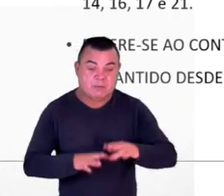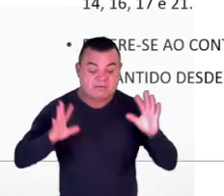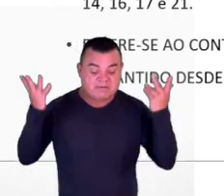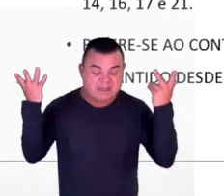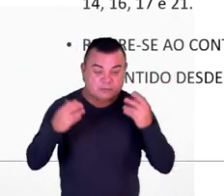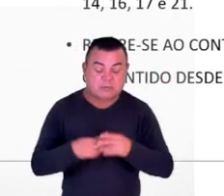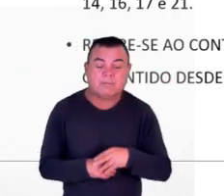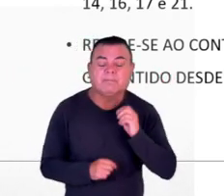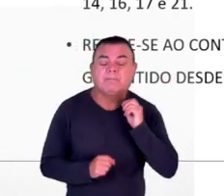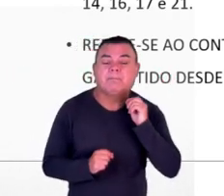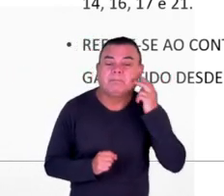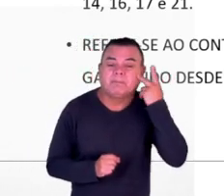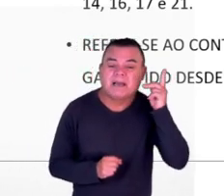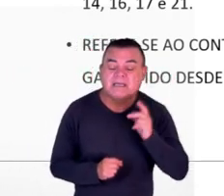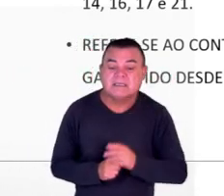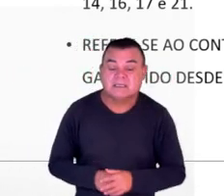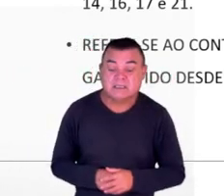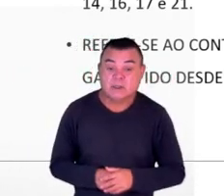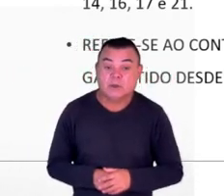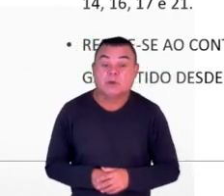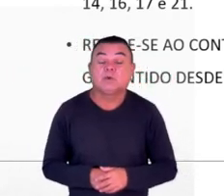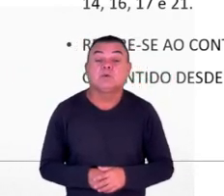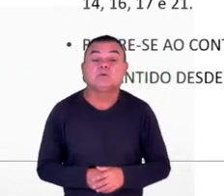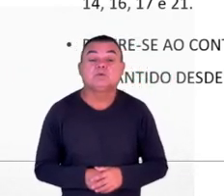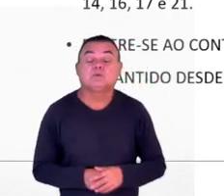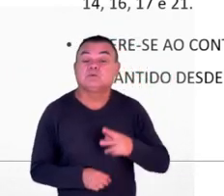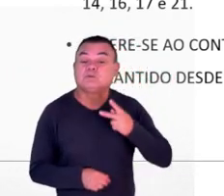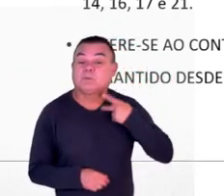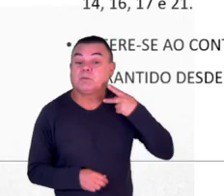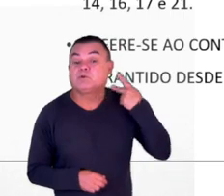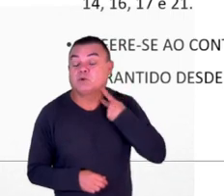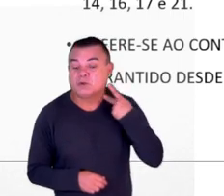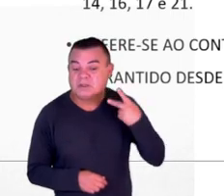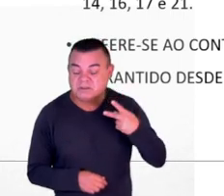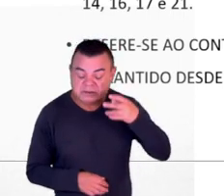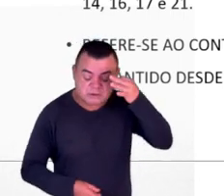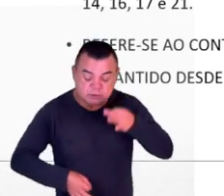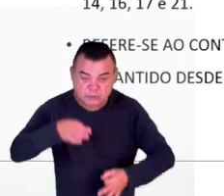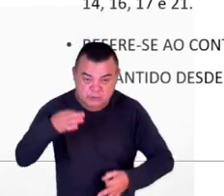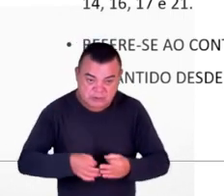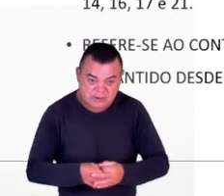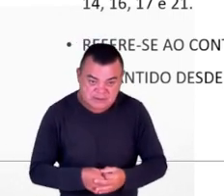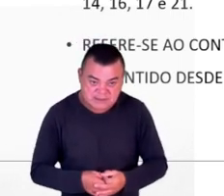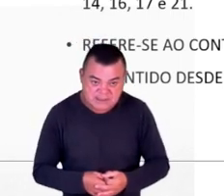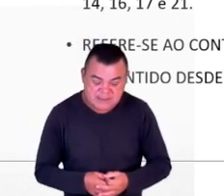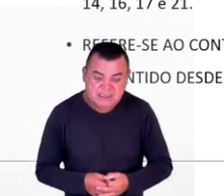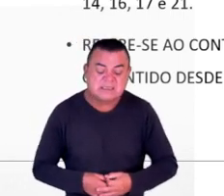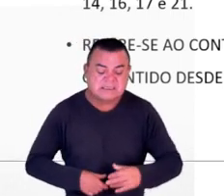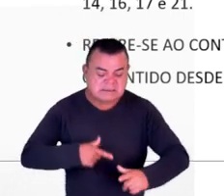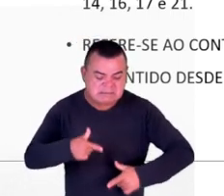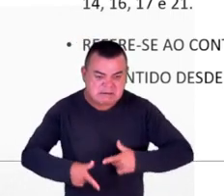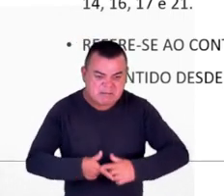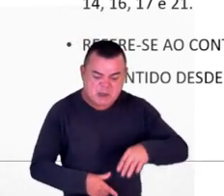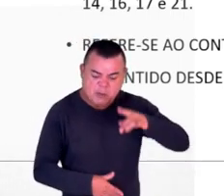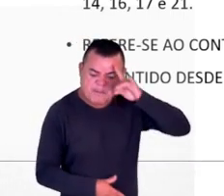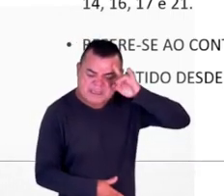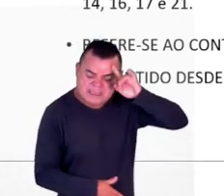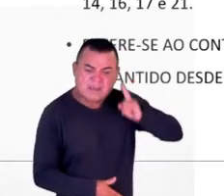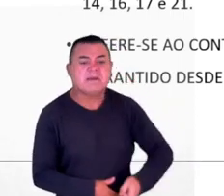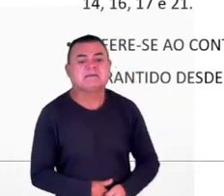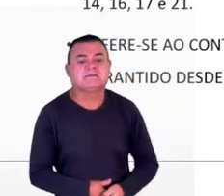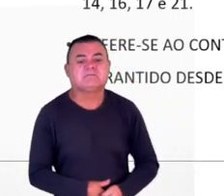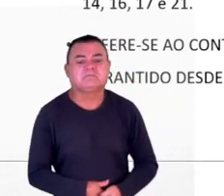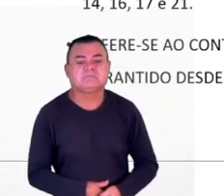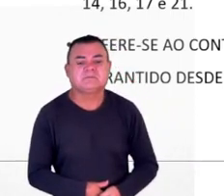Justiça atuem Obrigatoriamente porque não se trata de escolha se trata de